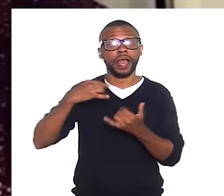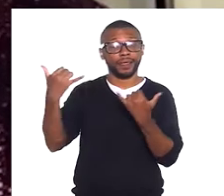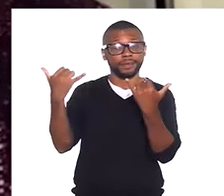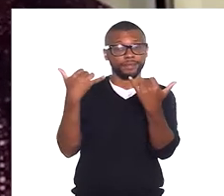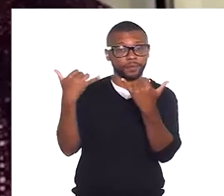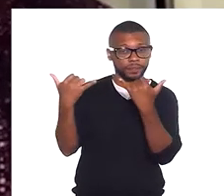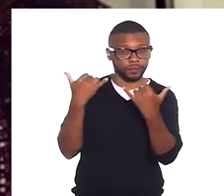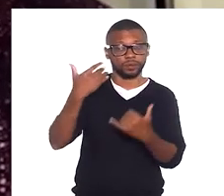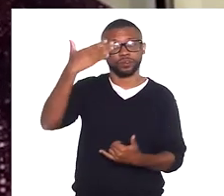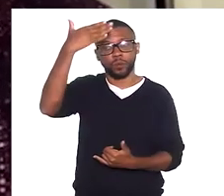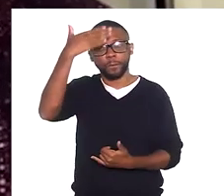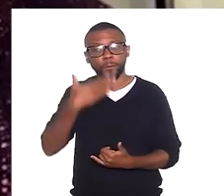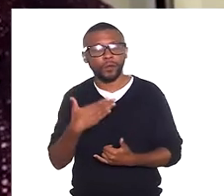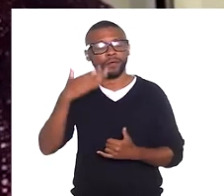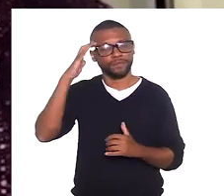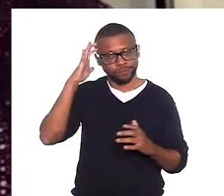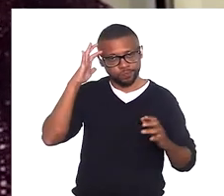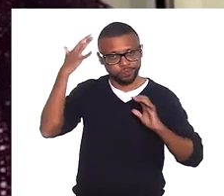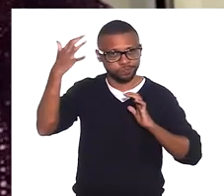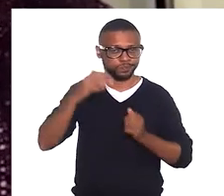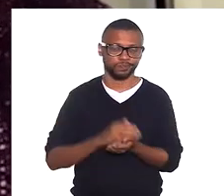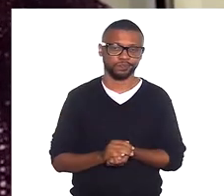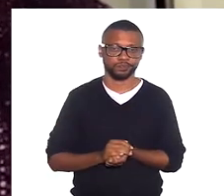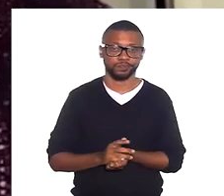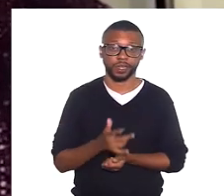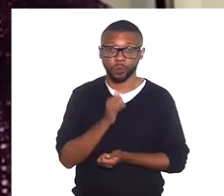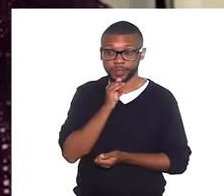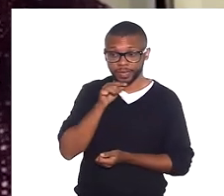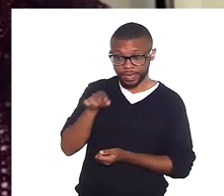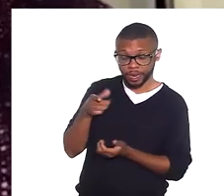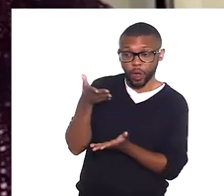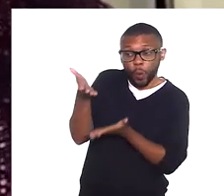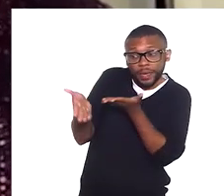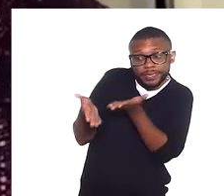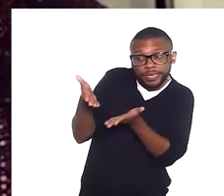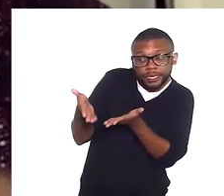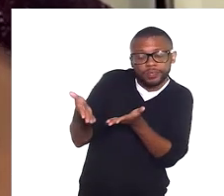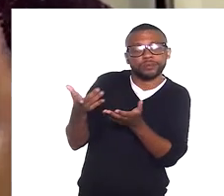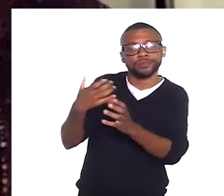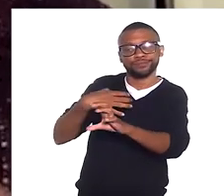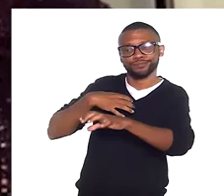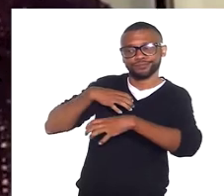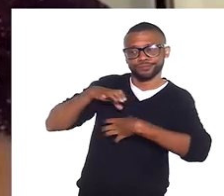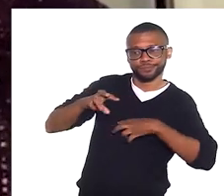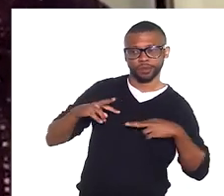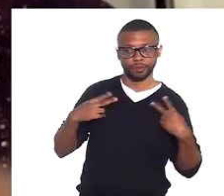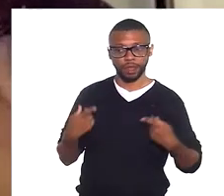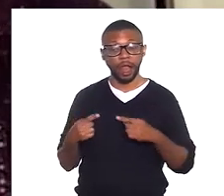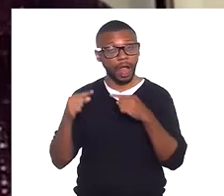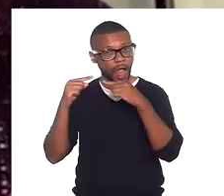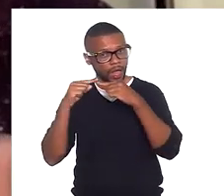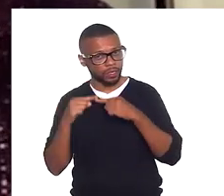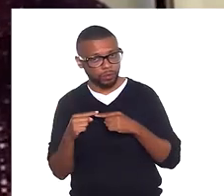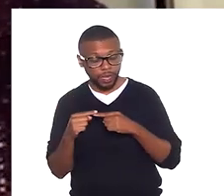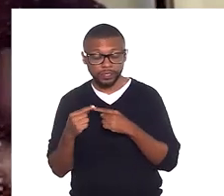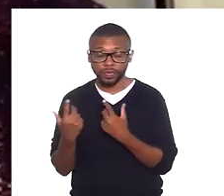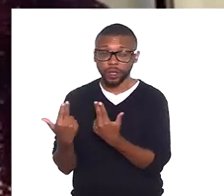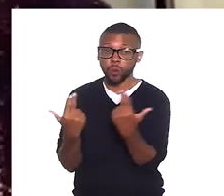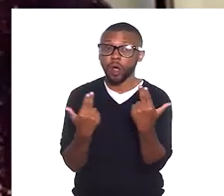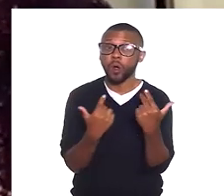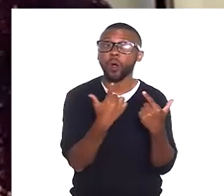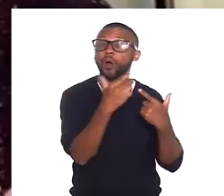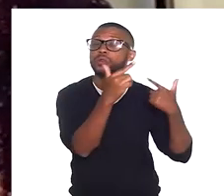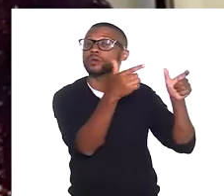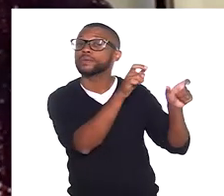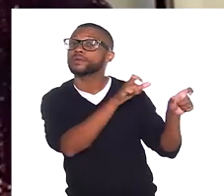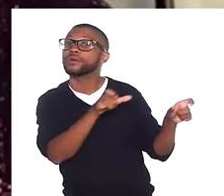Existem dados que comprovam essa situação, ou seja, elas não recebem o atendimento humanizado e adequado como